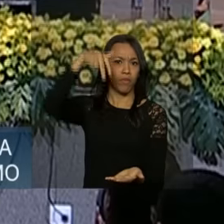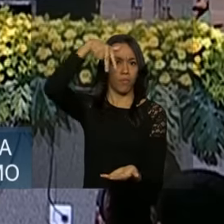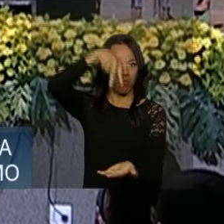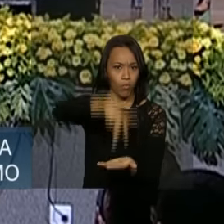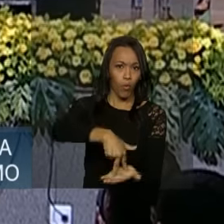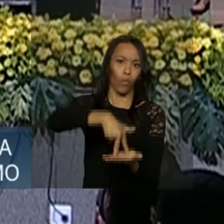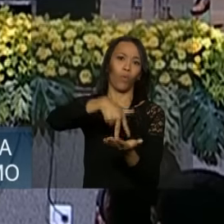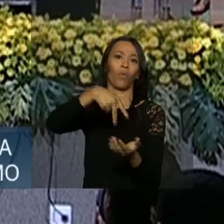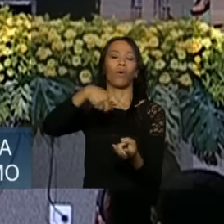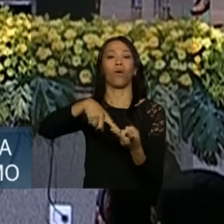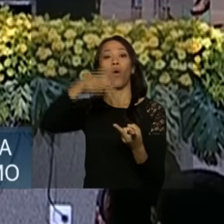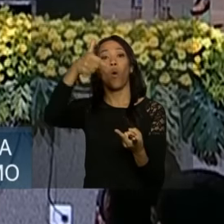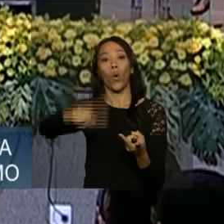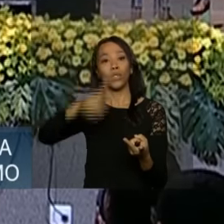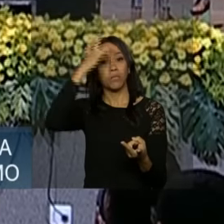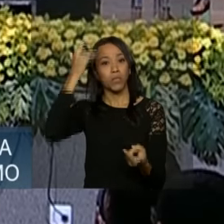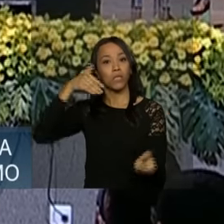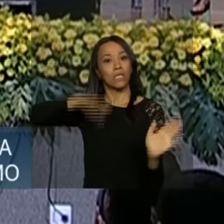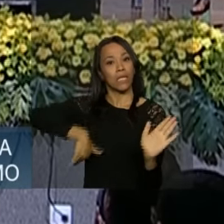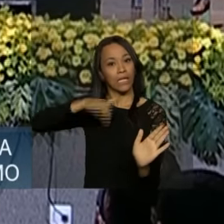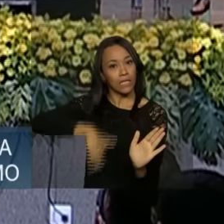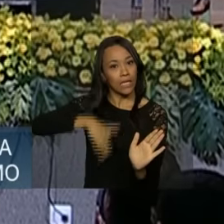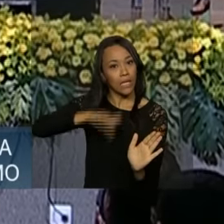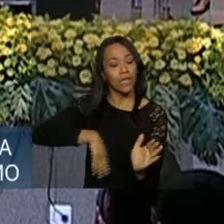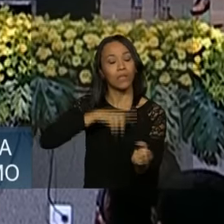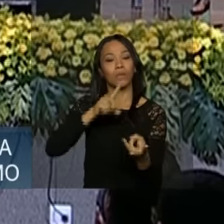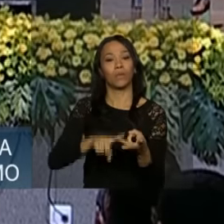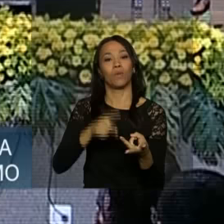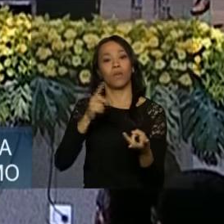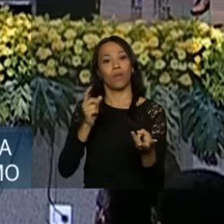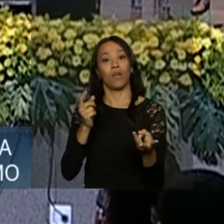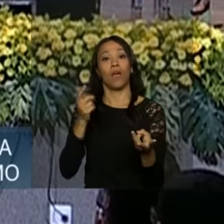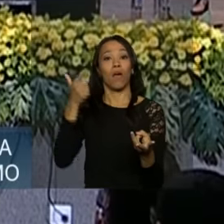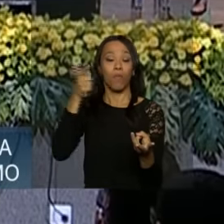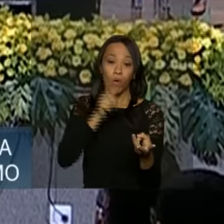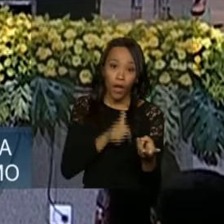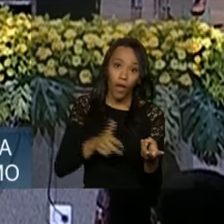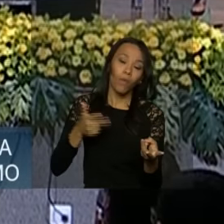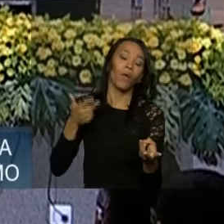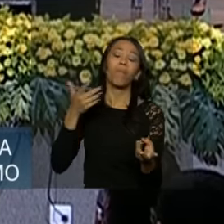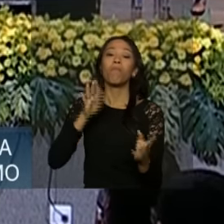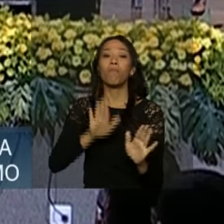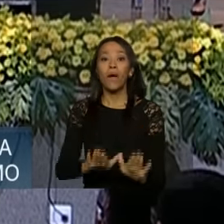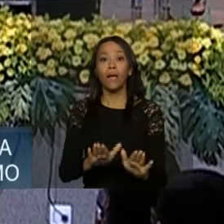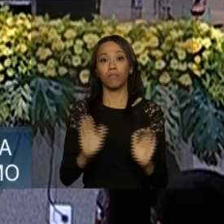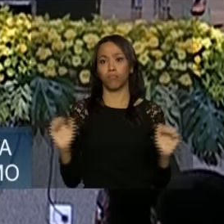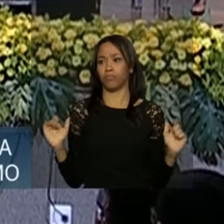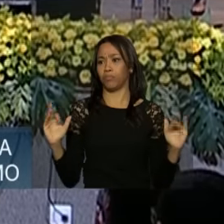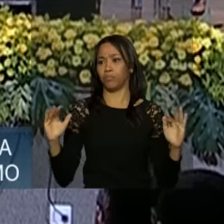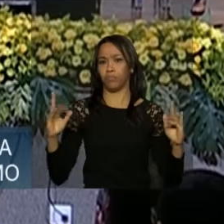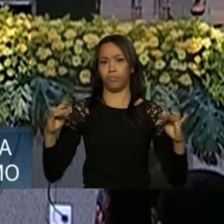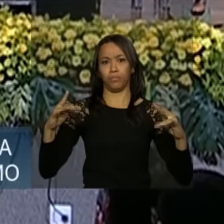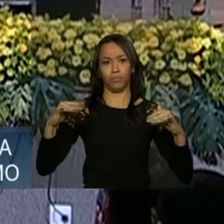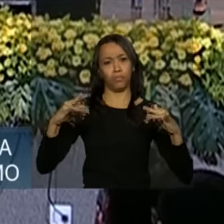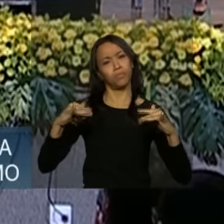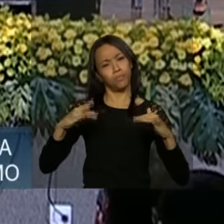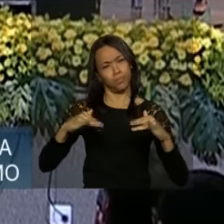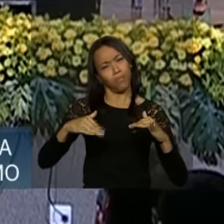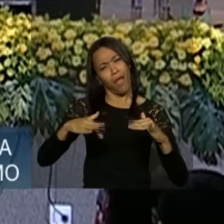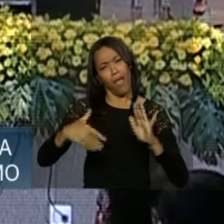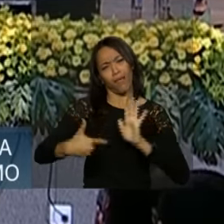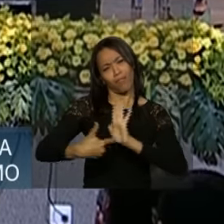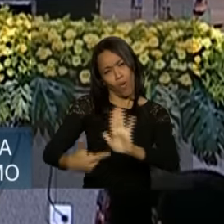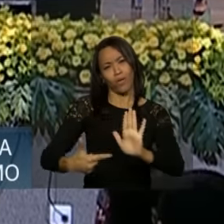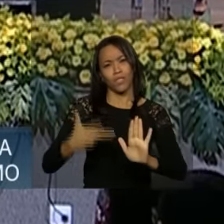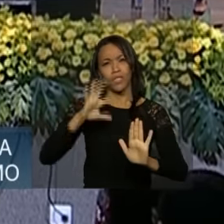paraquedas, outros vêm nadando por água, mas, simbolicamente, todos